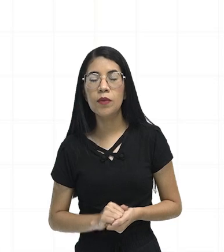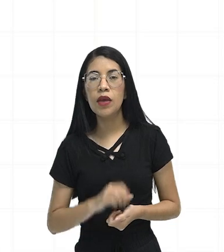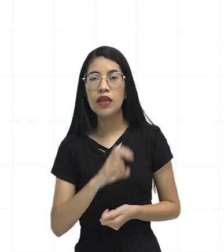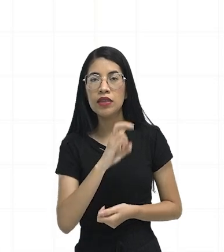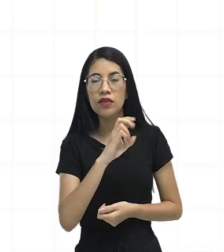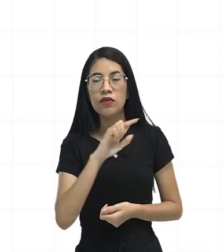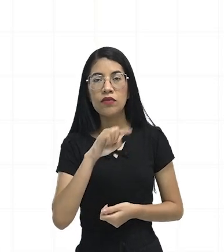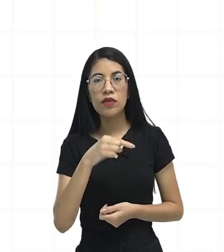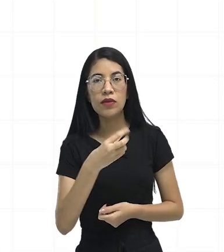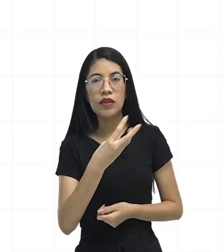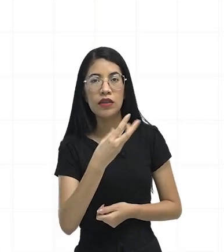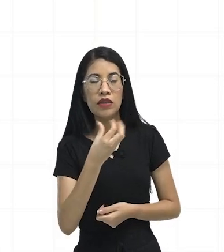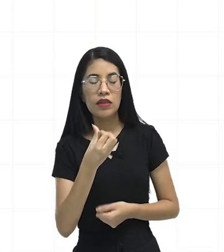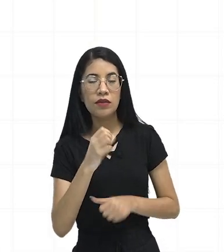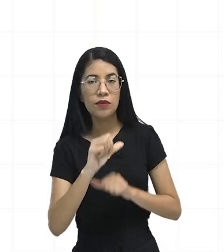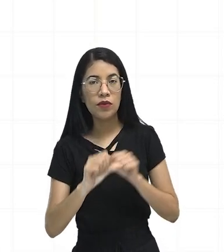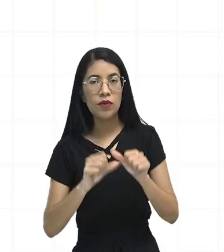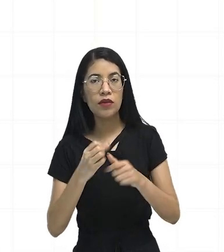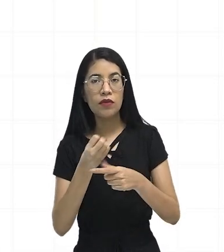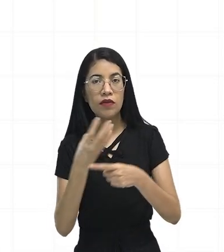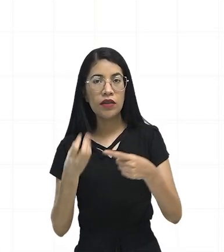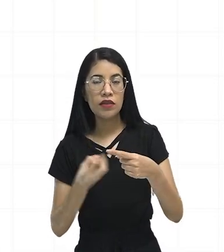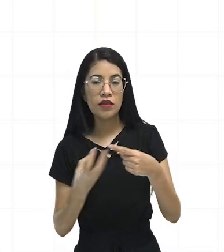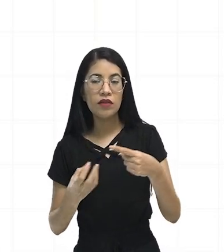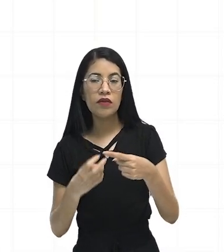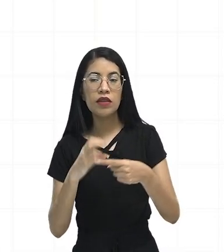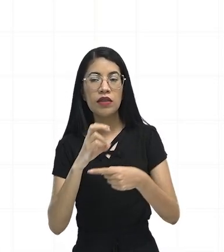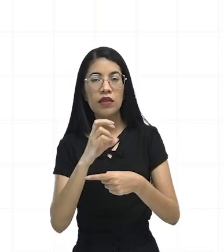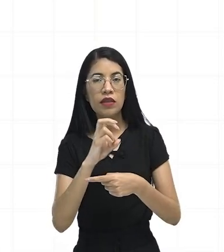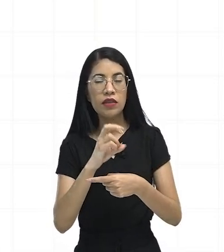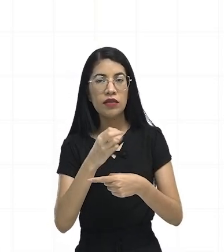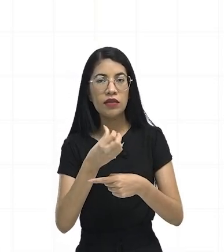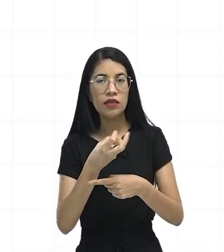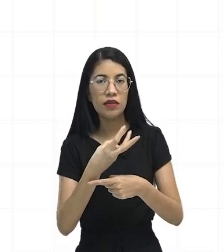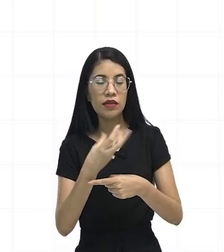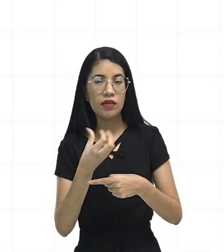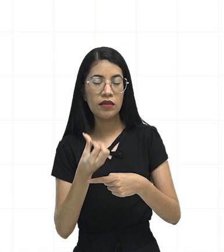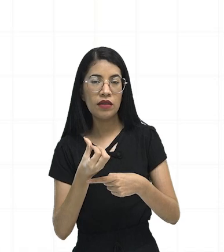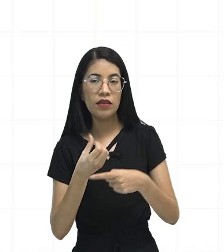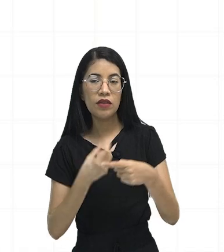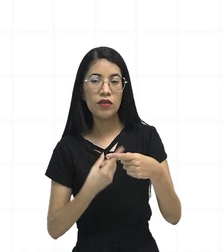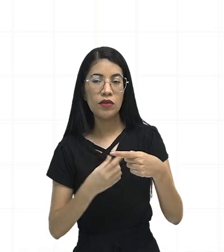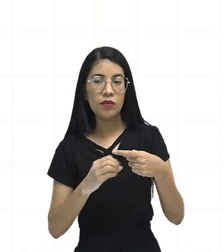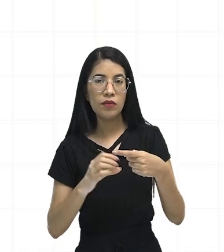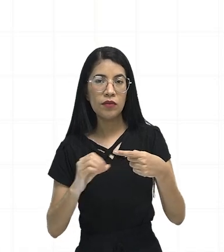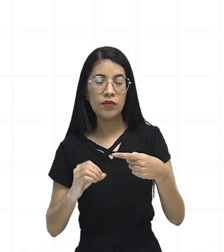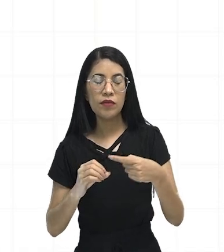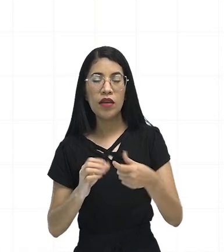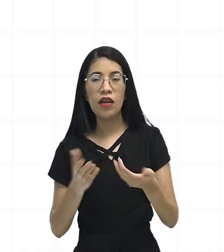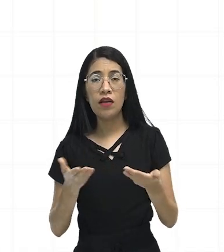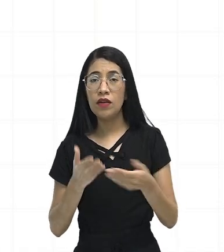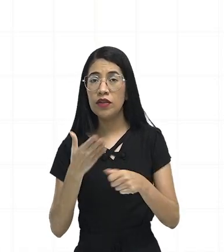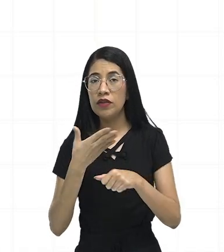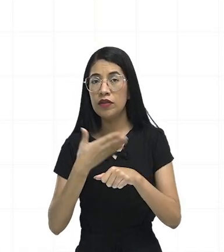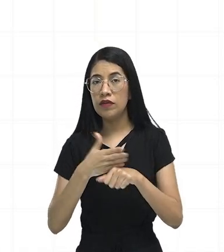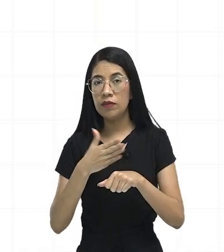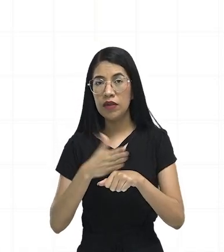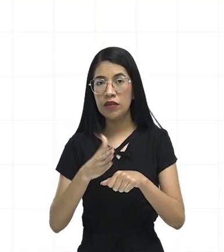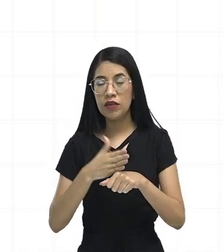0,47 milésimos, 47 sobre 1000. Vamos aqui fazer alguns exemplos